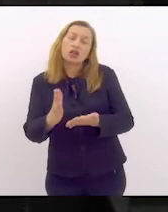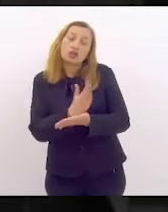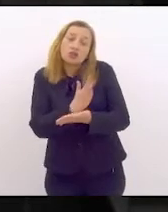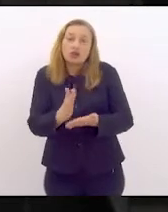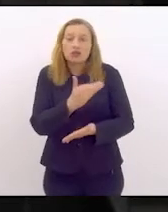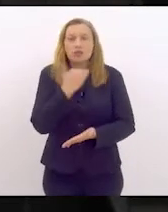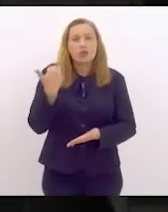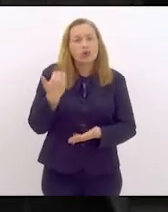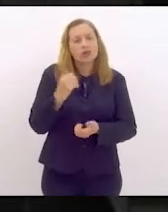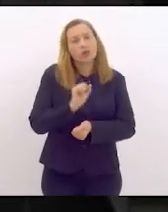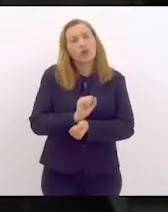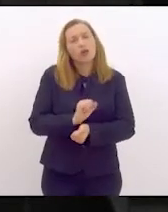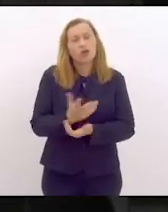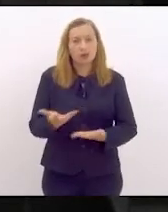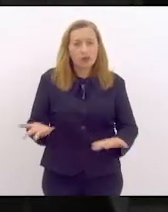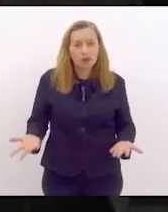morte.